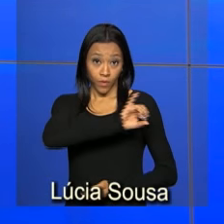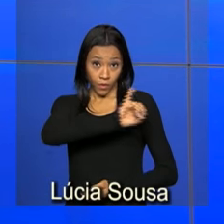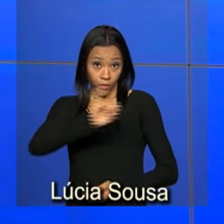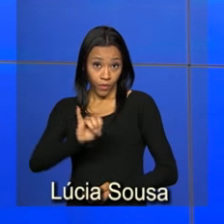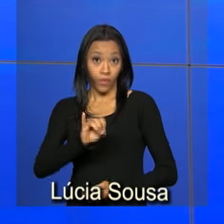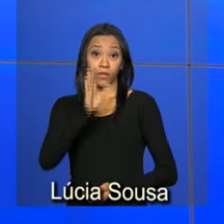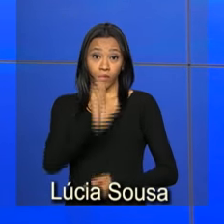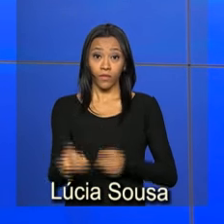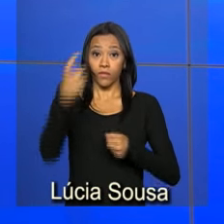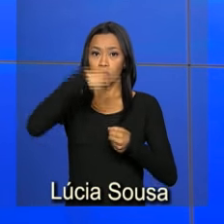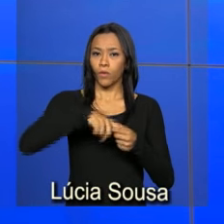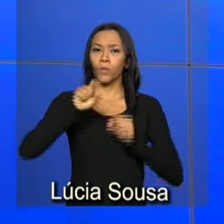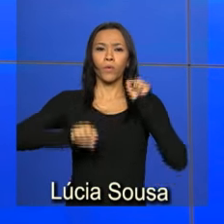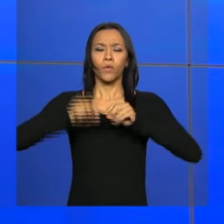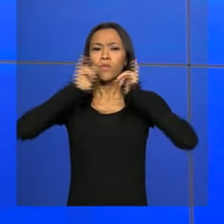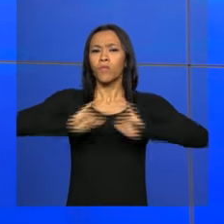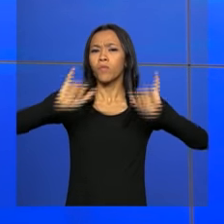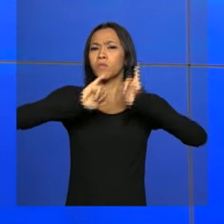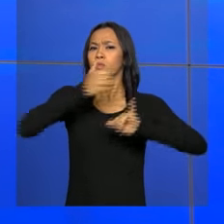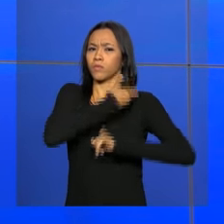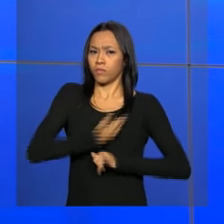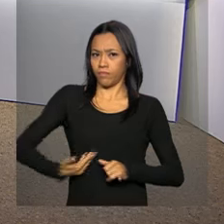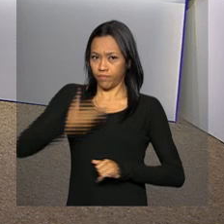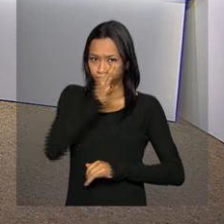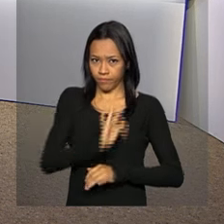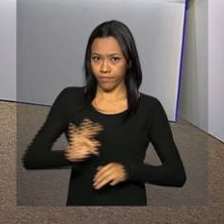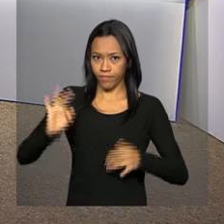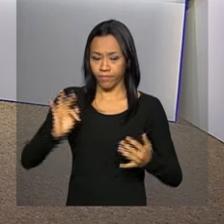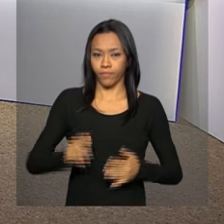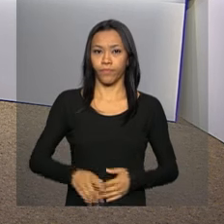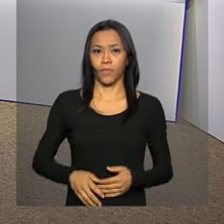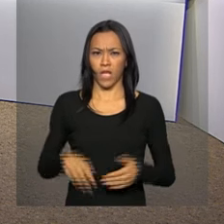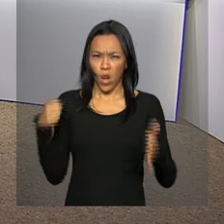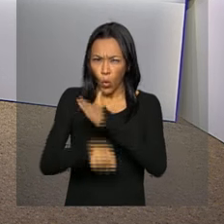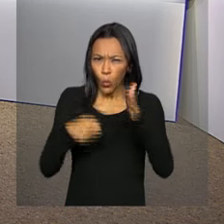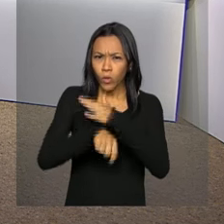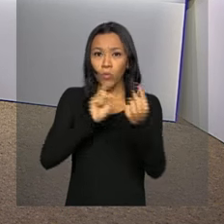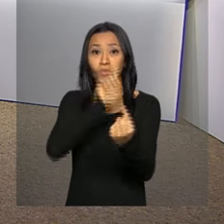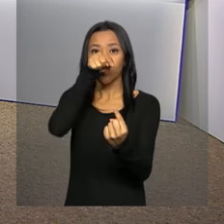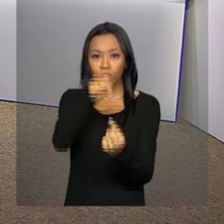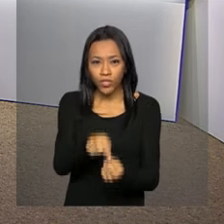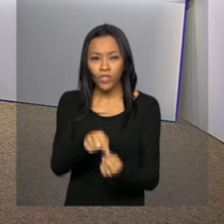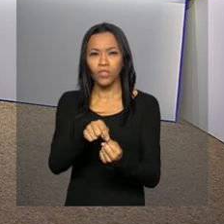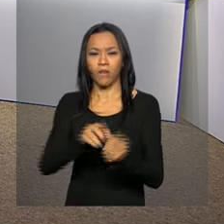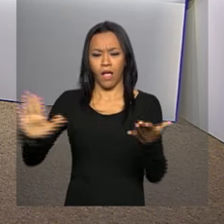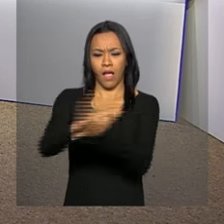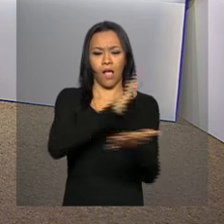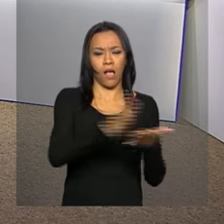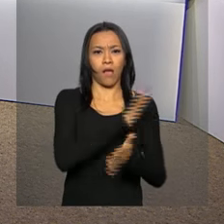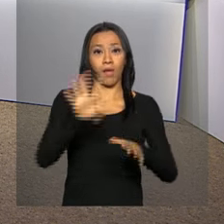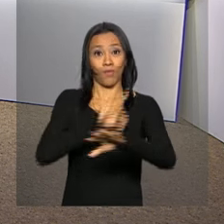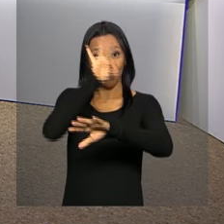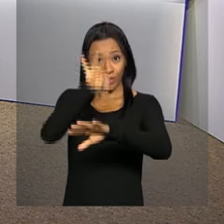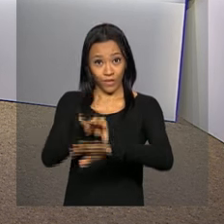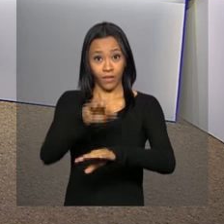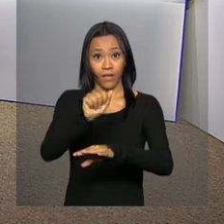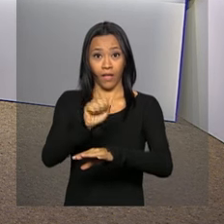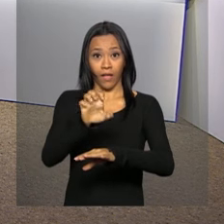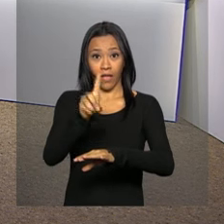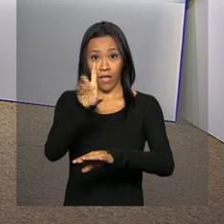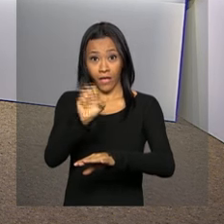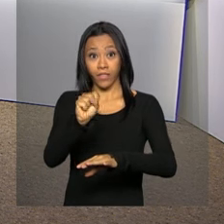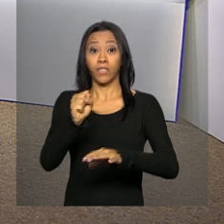Olá, estamos no ar com as notícias do governo federal. Na luta para eliminar o mosquito Aedes aegypti e impedir